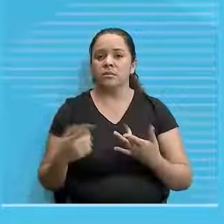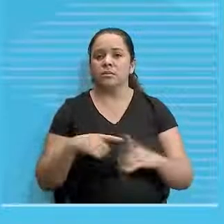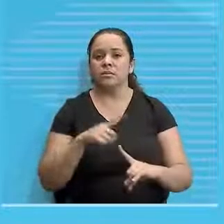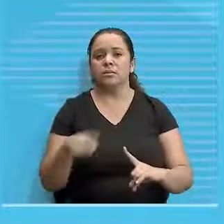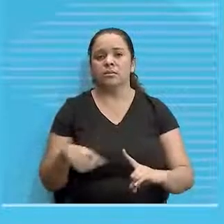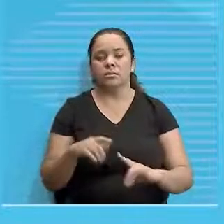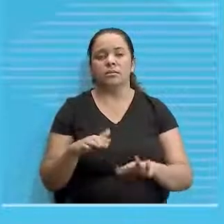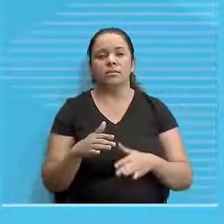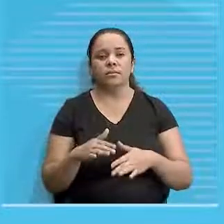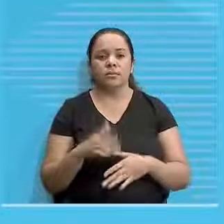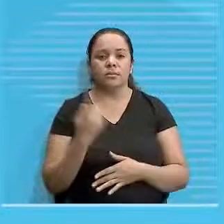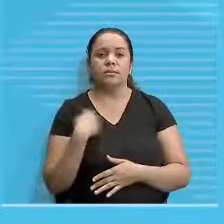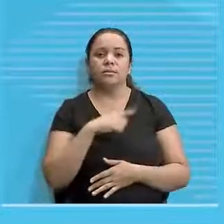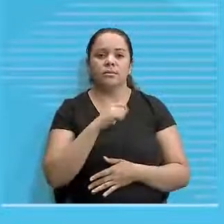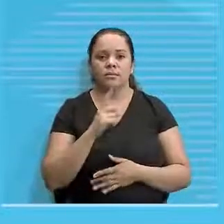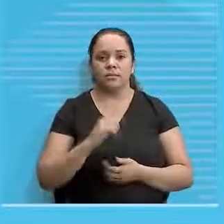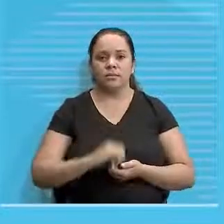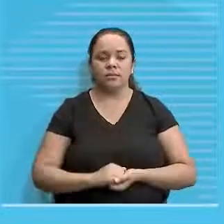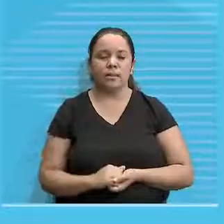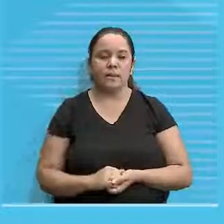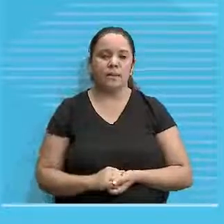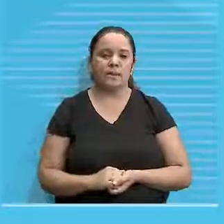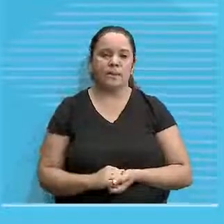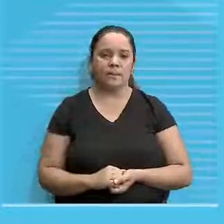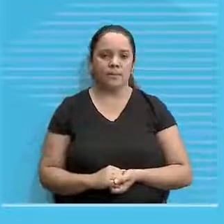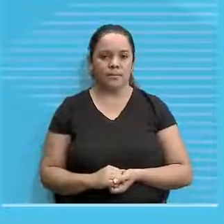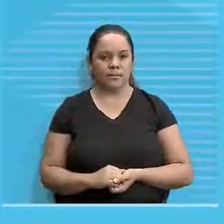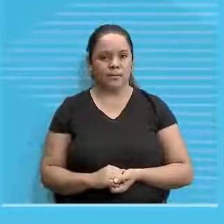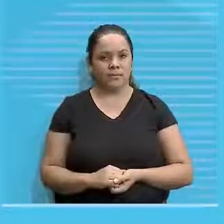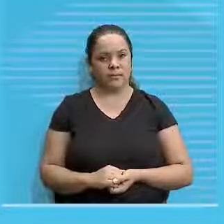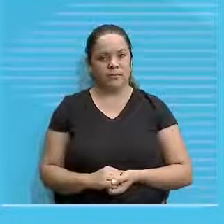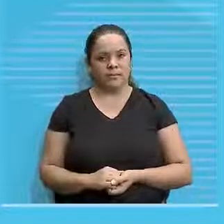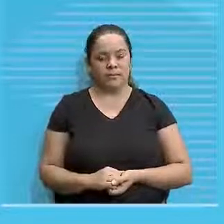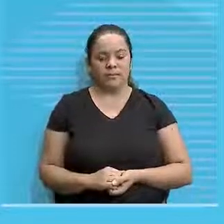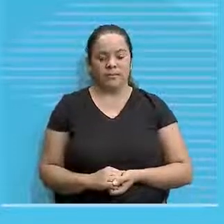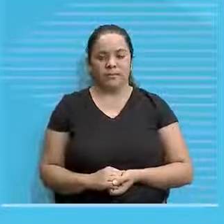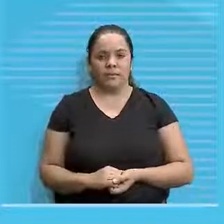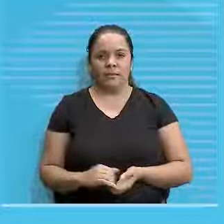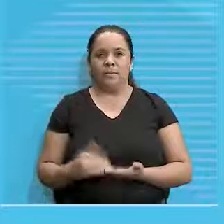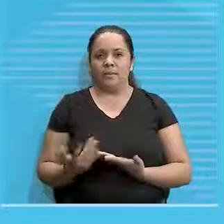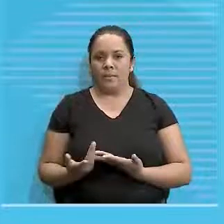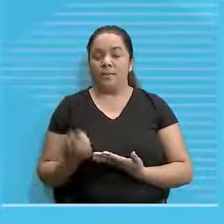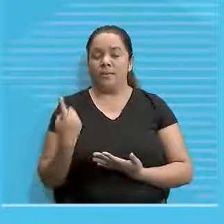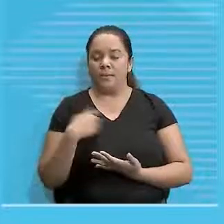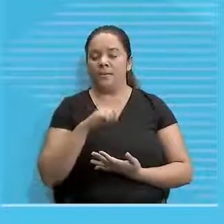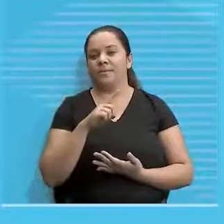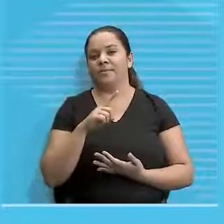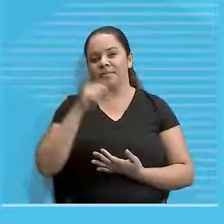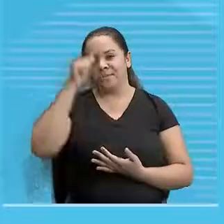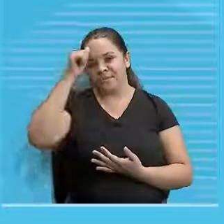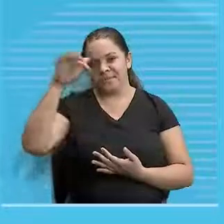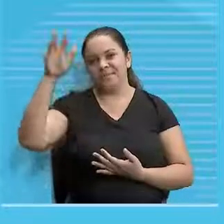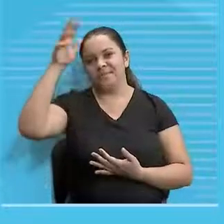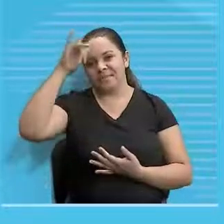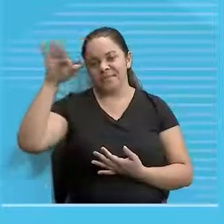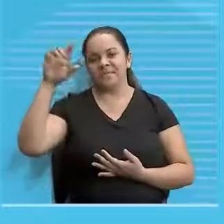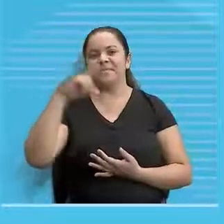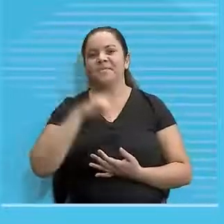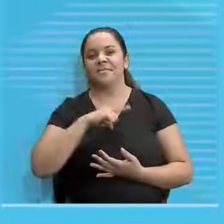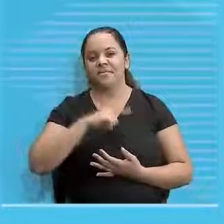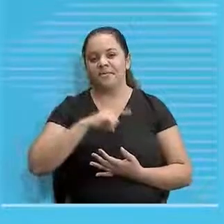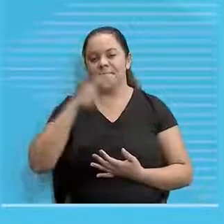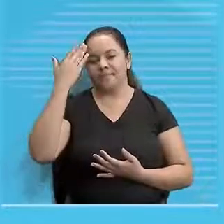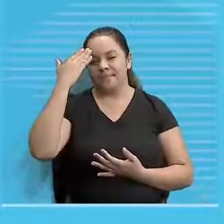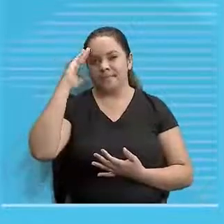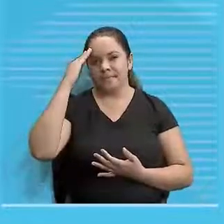né? Então, é mais para que a gente consiga fazer essa reflexão, para que a gente consiga ter uma noção,